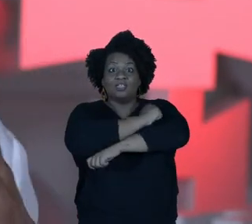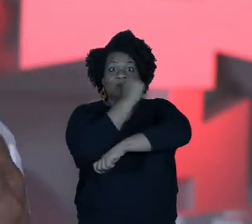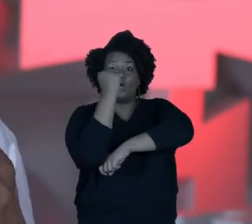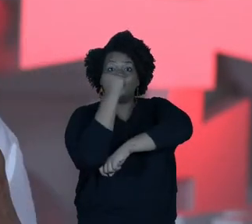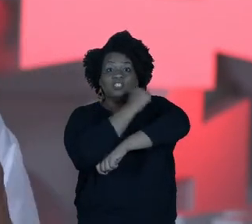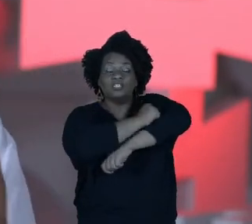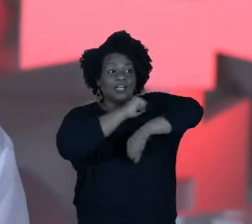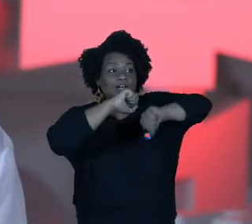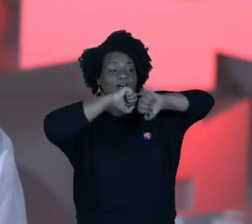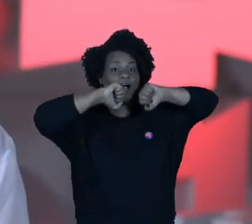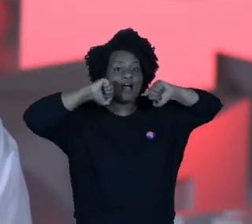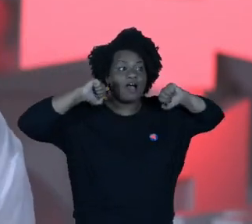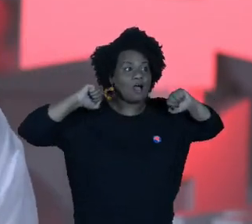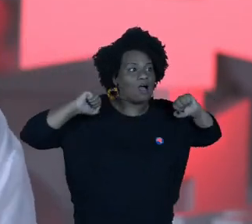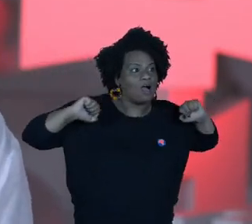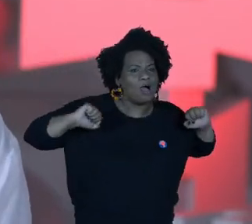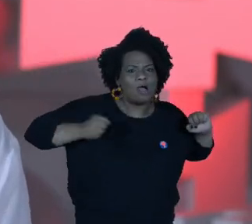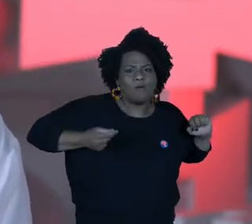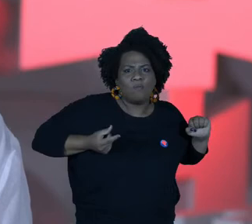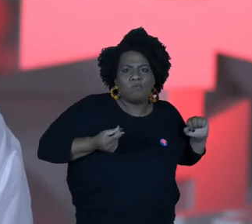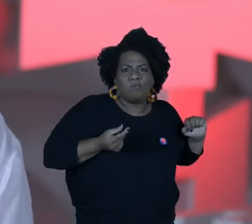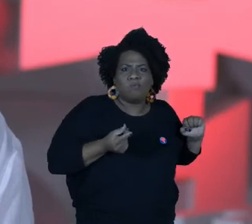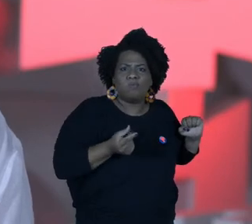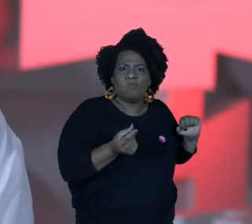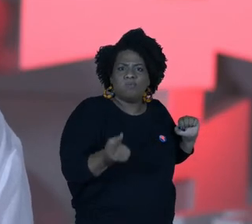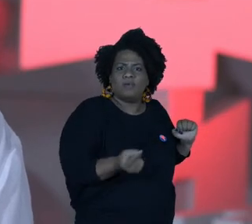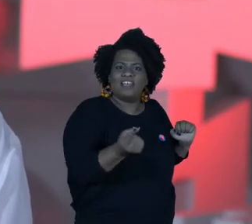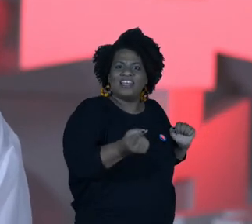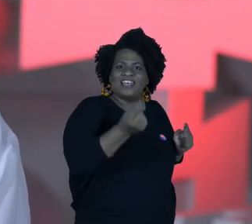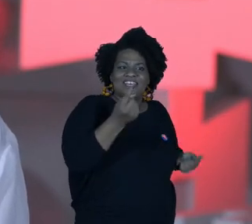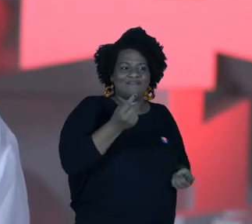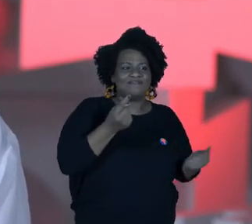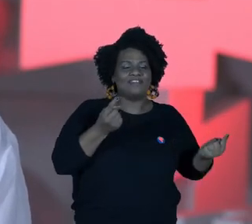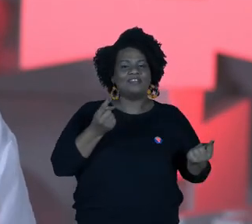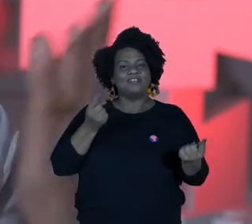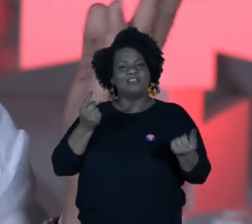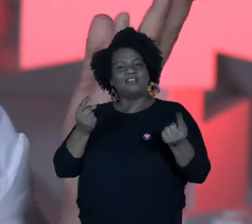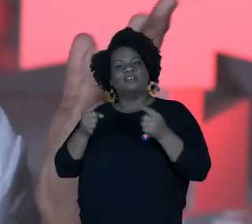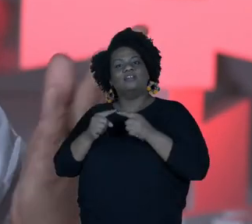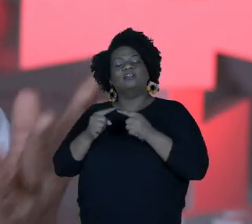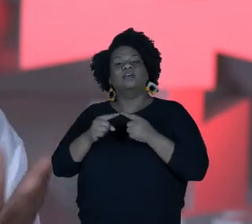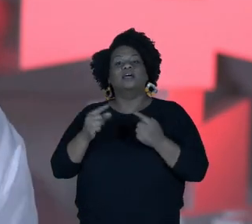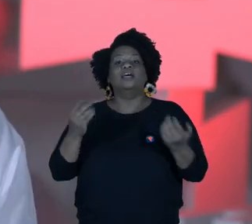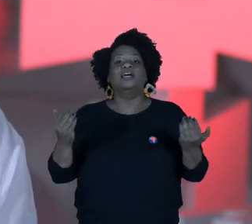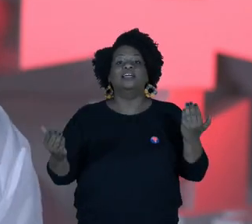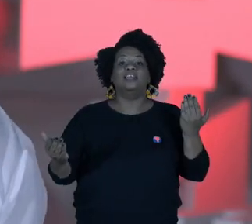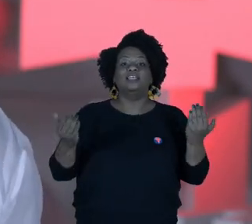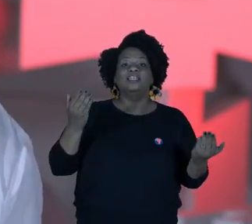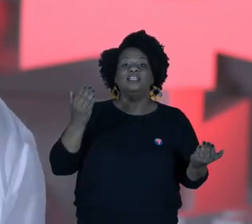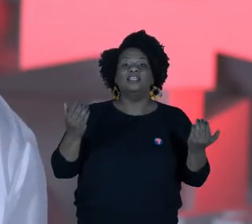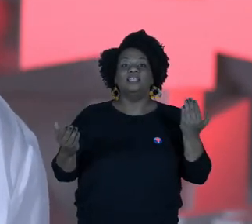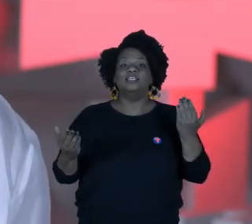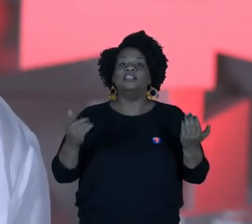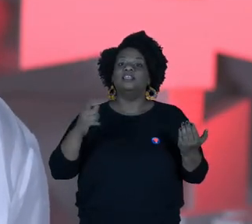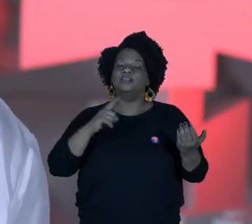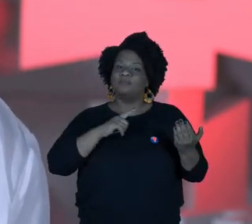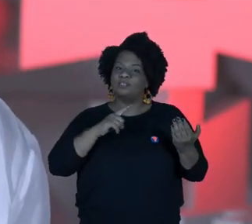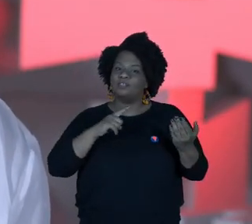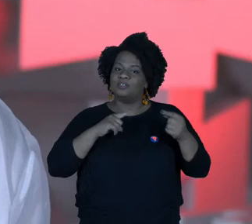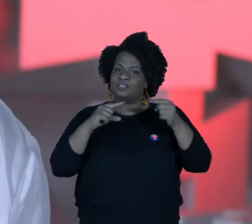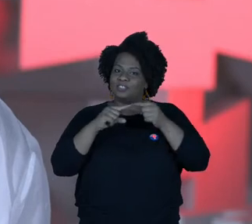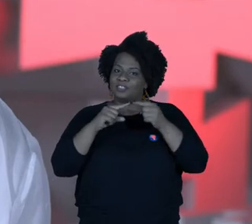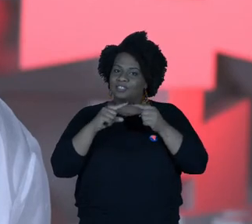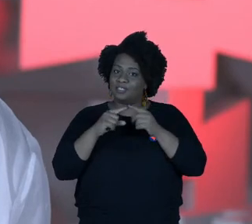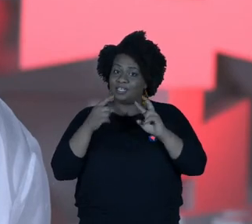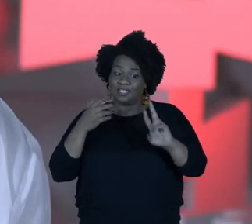Então, essa ideia de infinito, equilíbrio, ponto de fuga no centro, na perspectiva acentuada, a